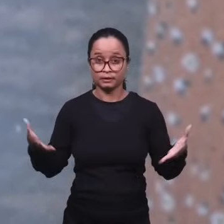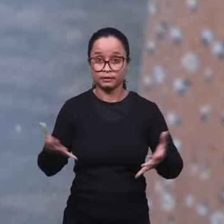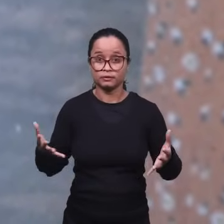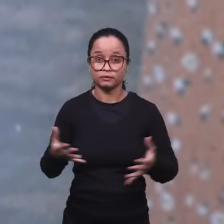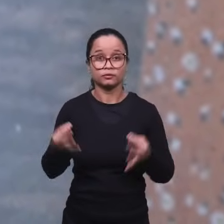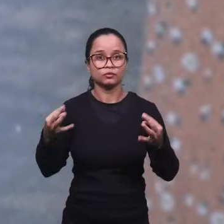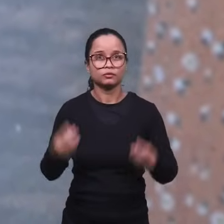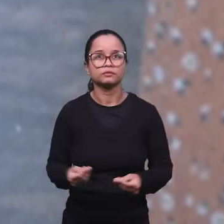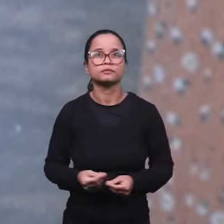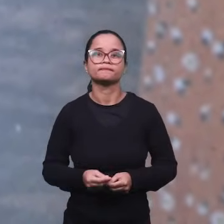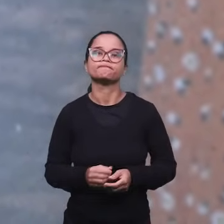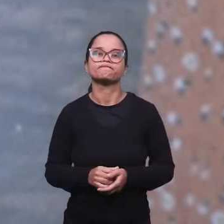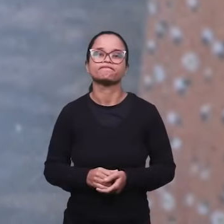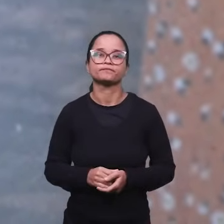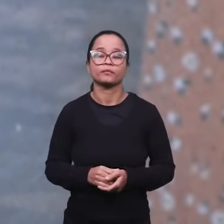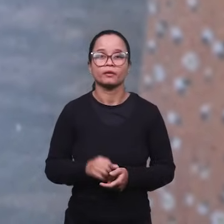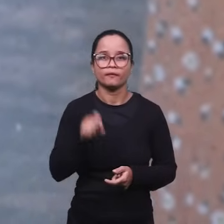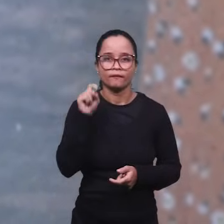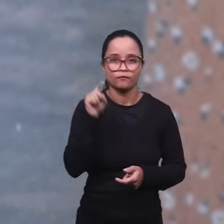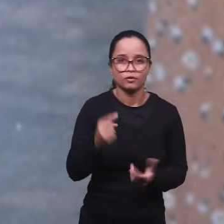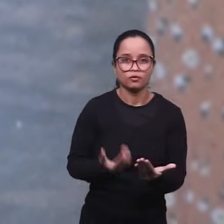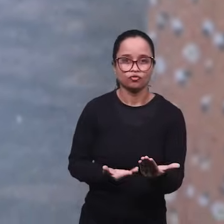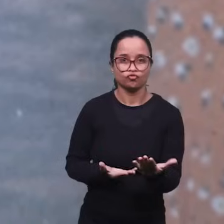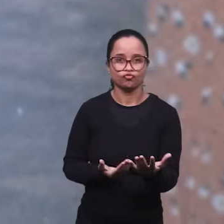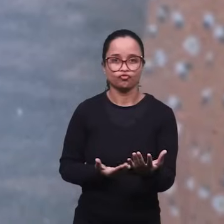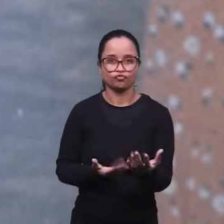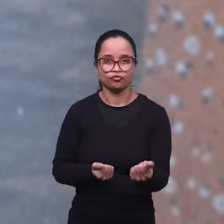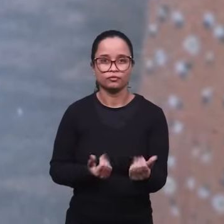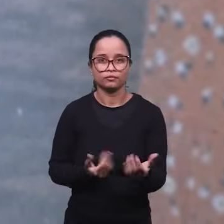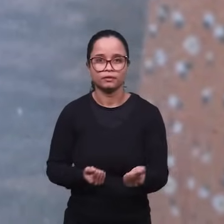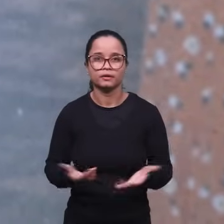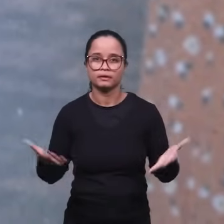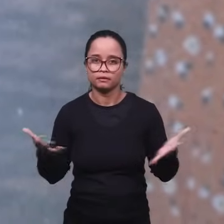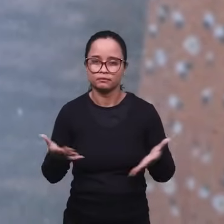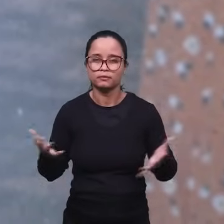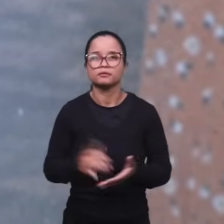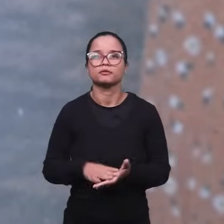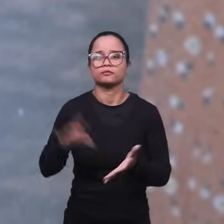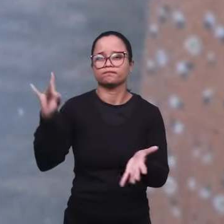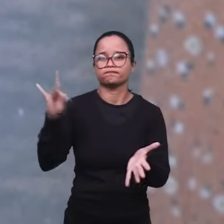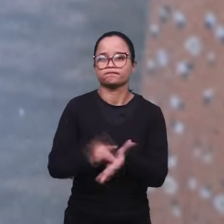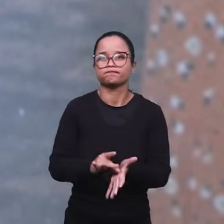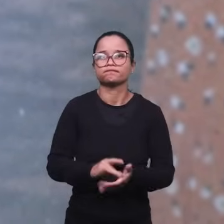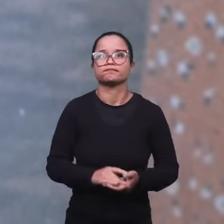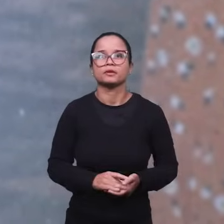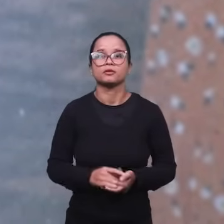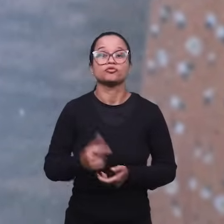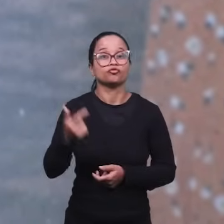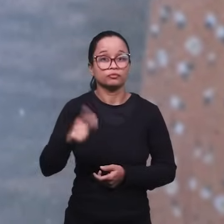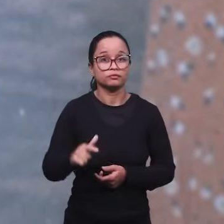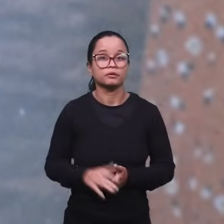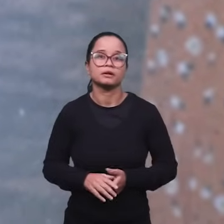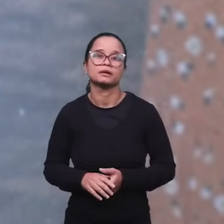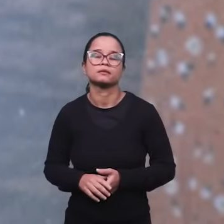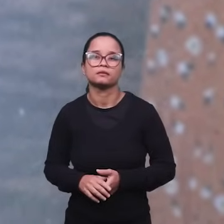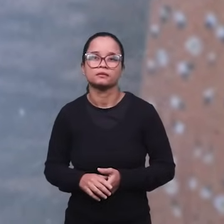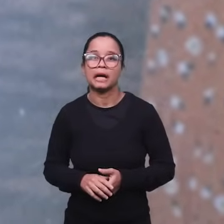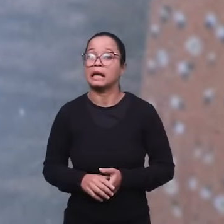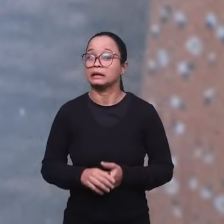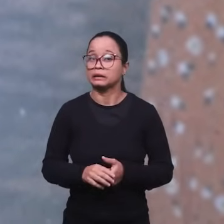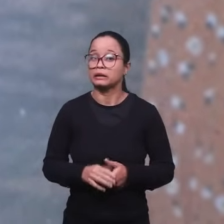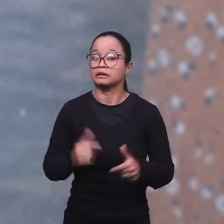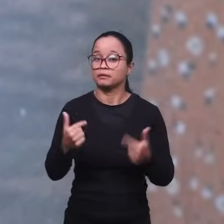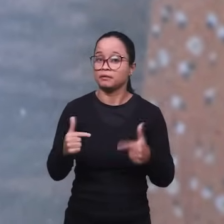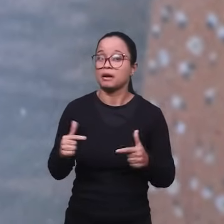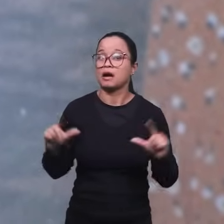tratado aqui nesse programa, você, jovem, está diante de uma realidade que, repito, dá muito